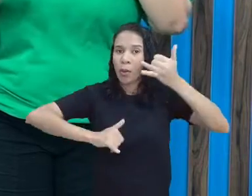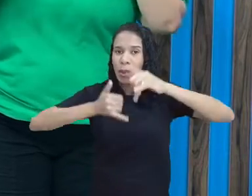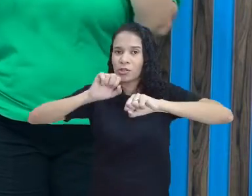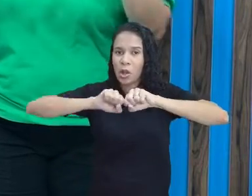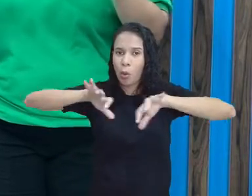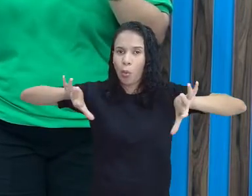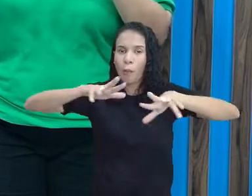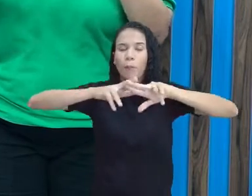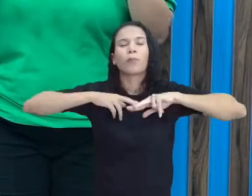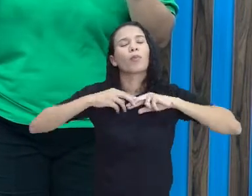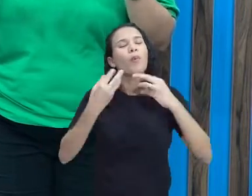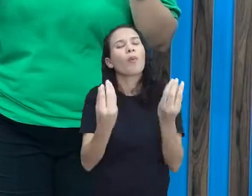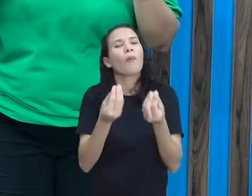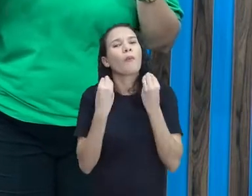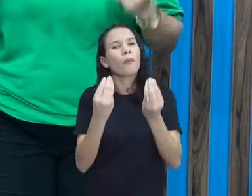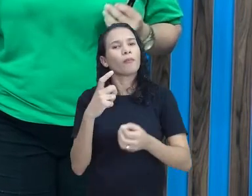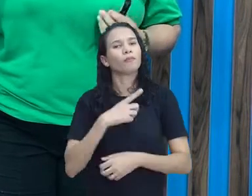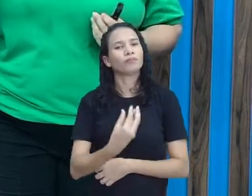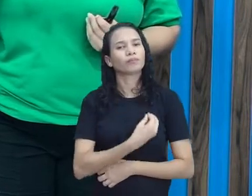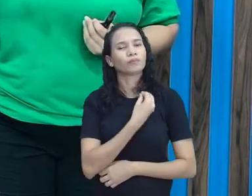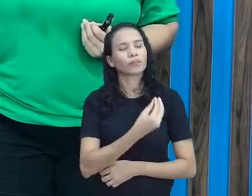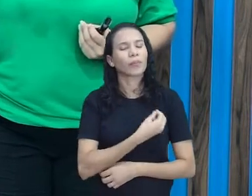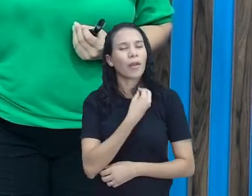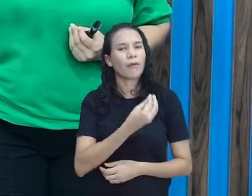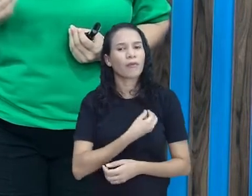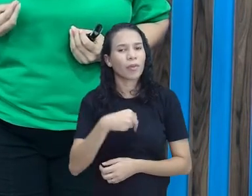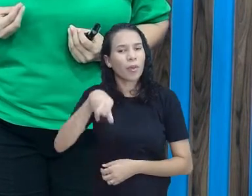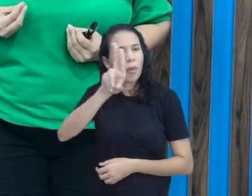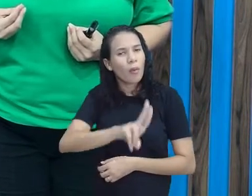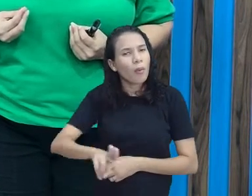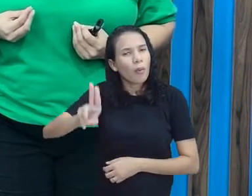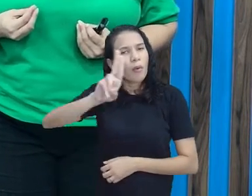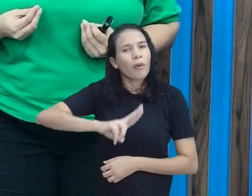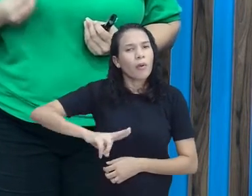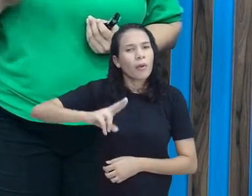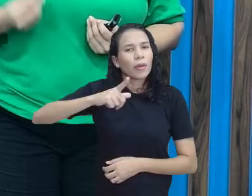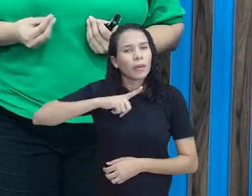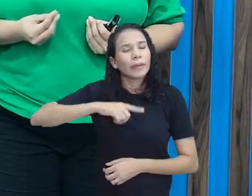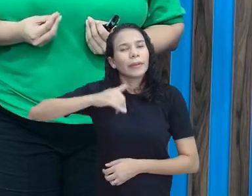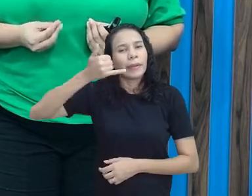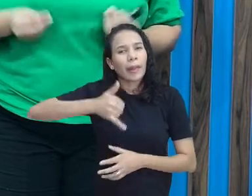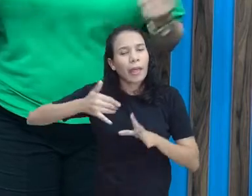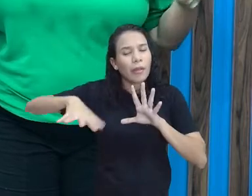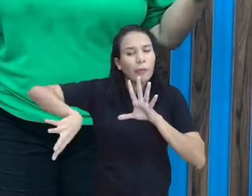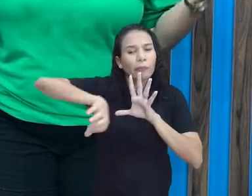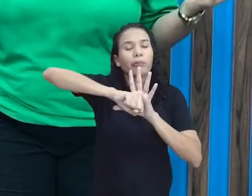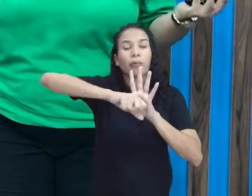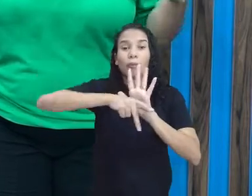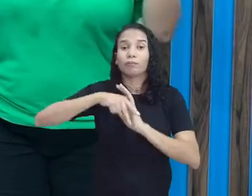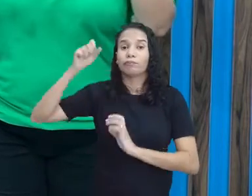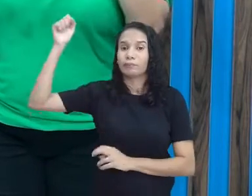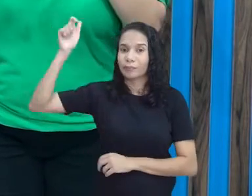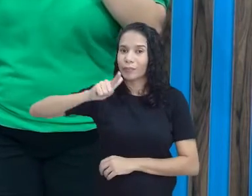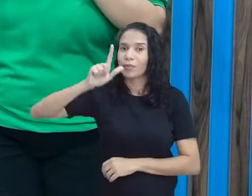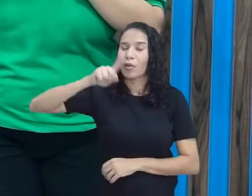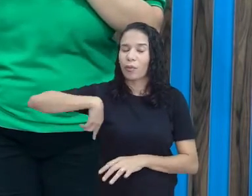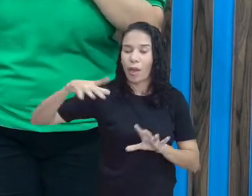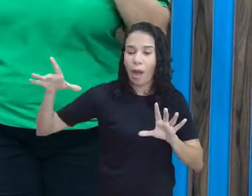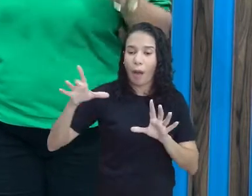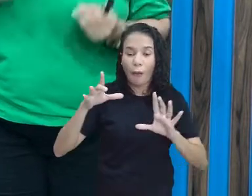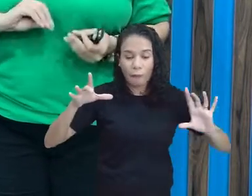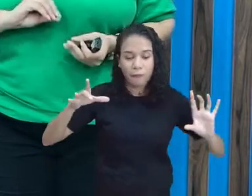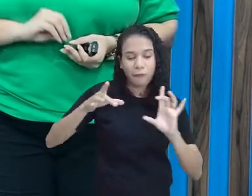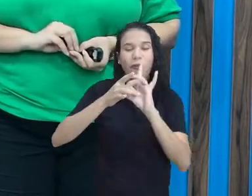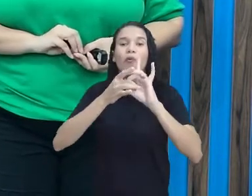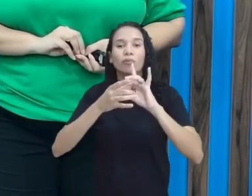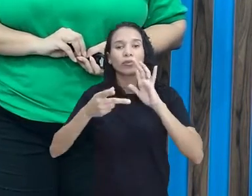como é que ocorre, né, esse consumo de energia pelo Sol? Através dessa fusão